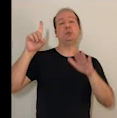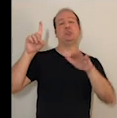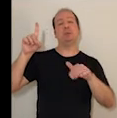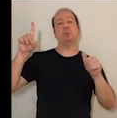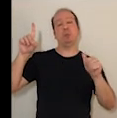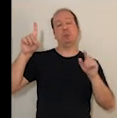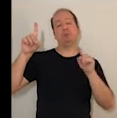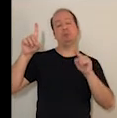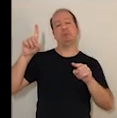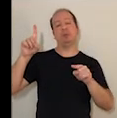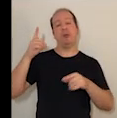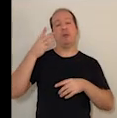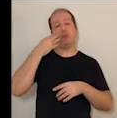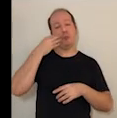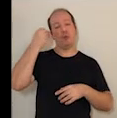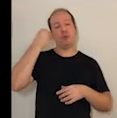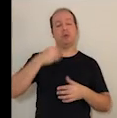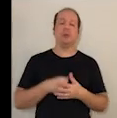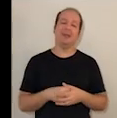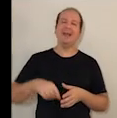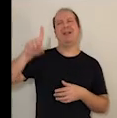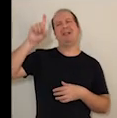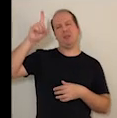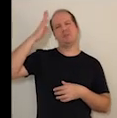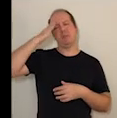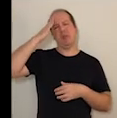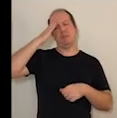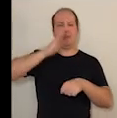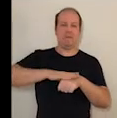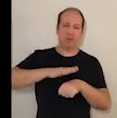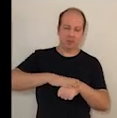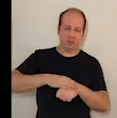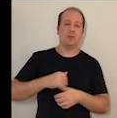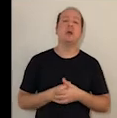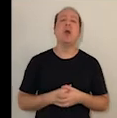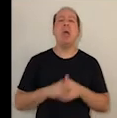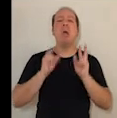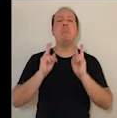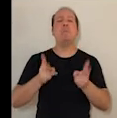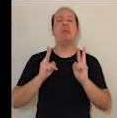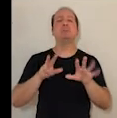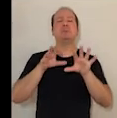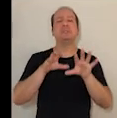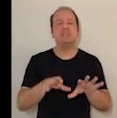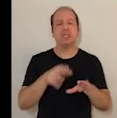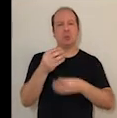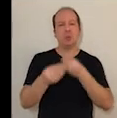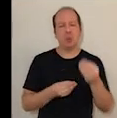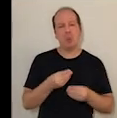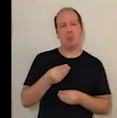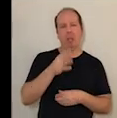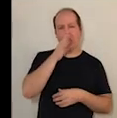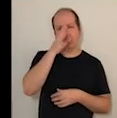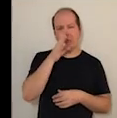bem reclamá-lo à sua presença. Deus sabe o que faz. Mesmo assim, espero que o abalo